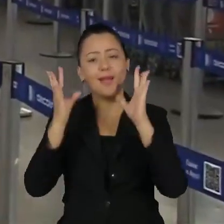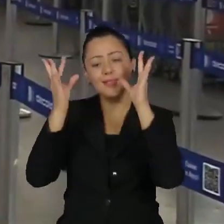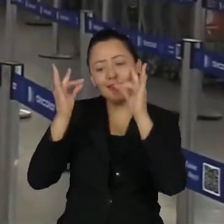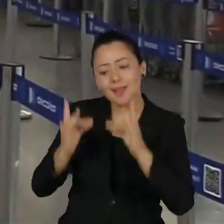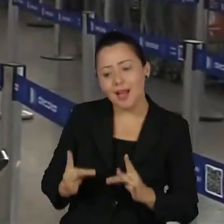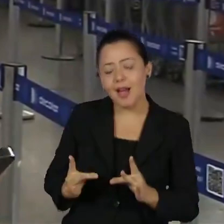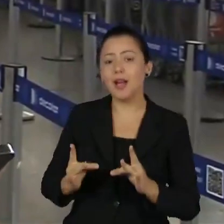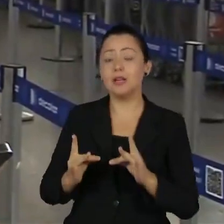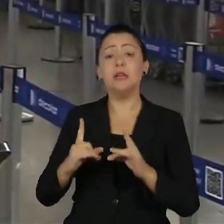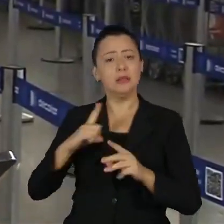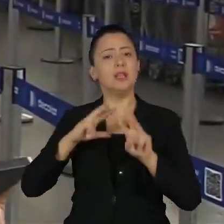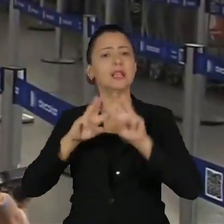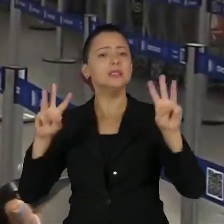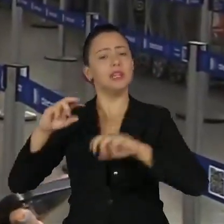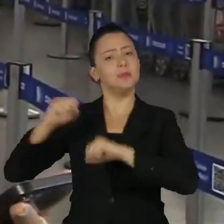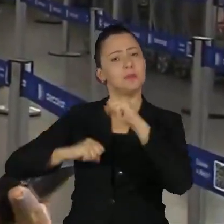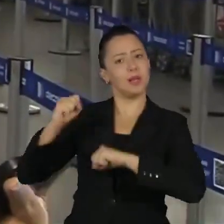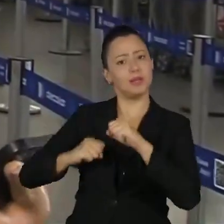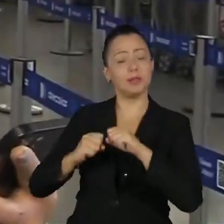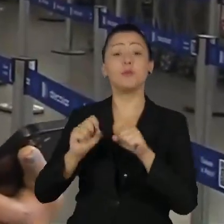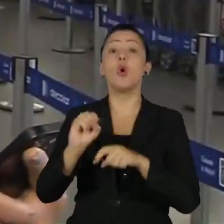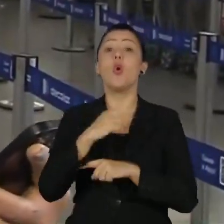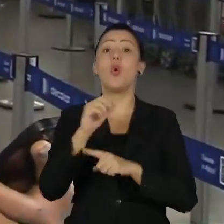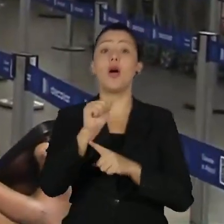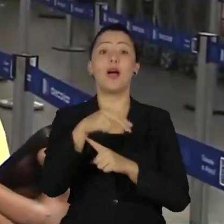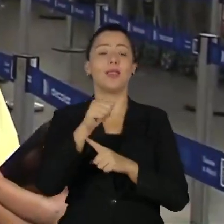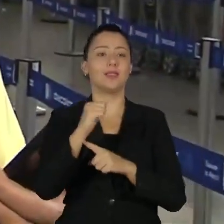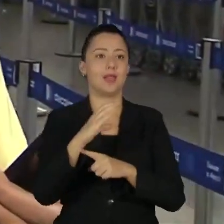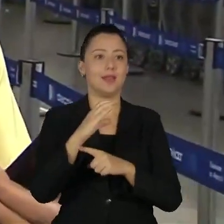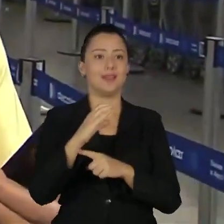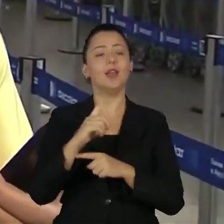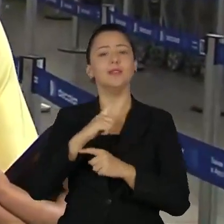ou também no site da ANAC, que é